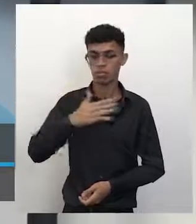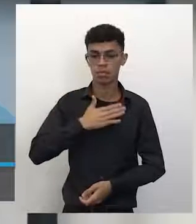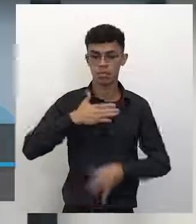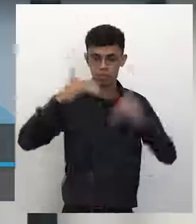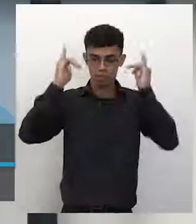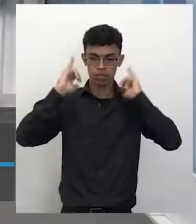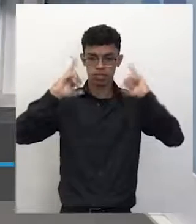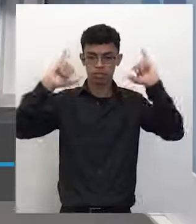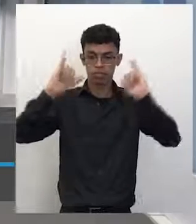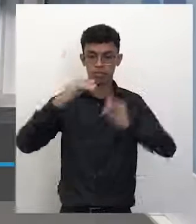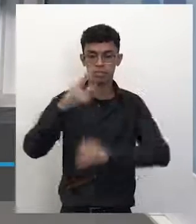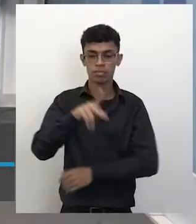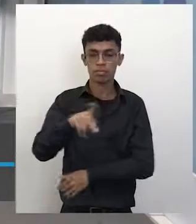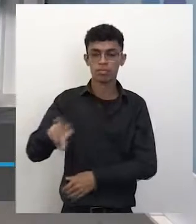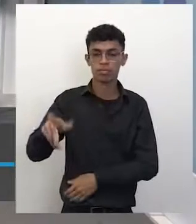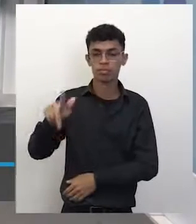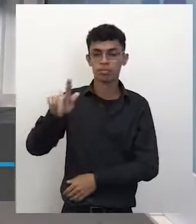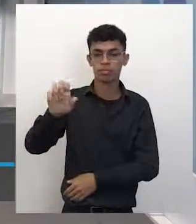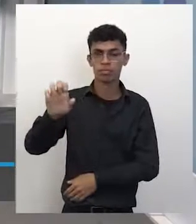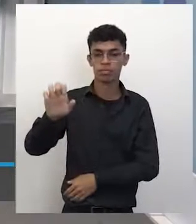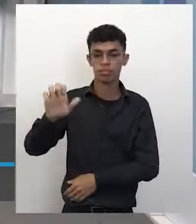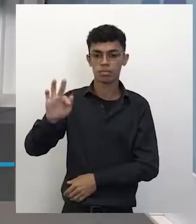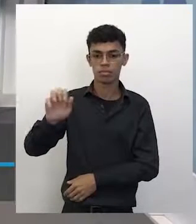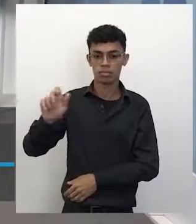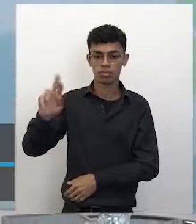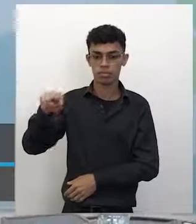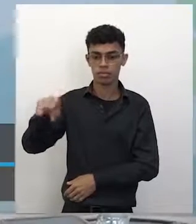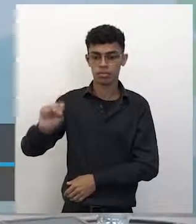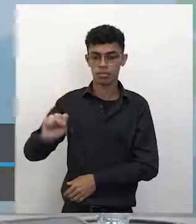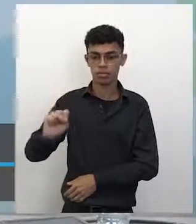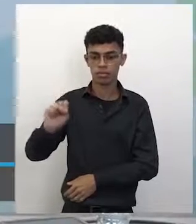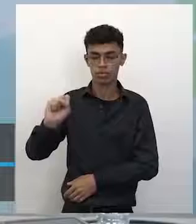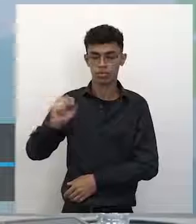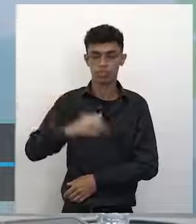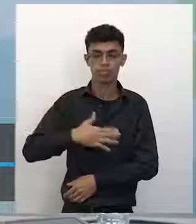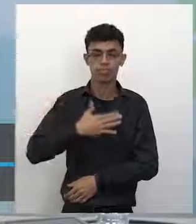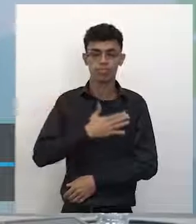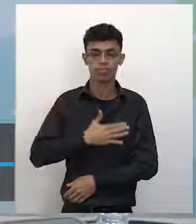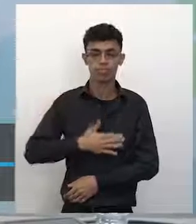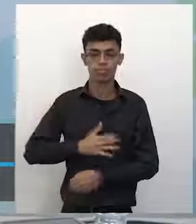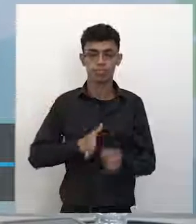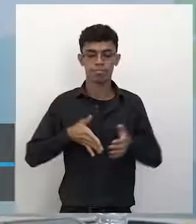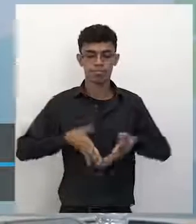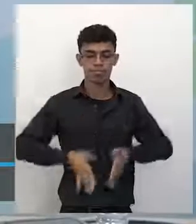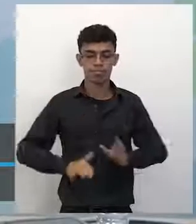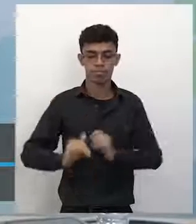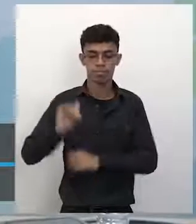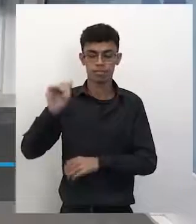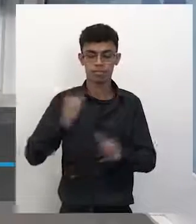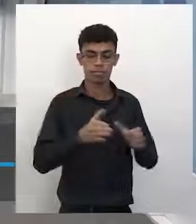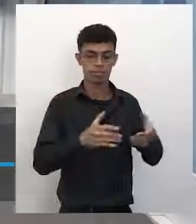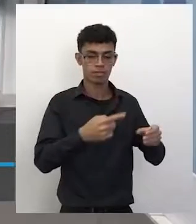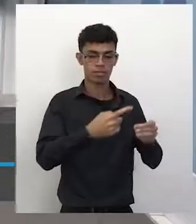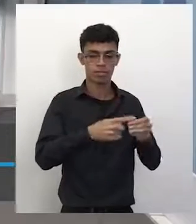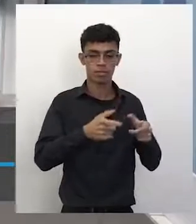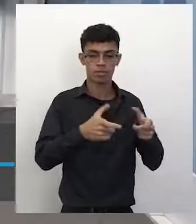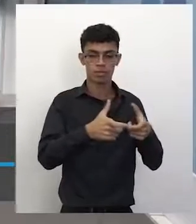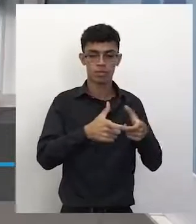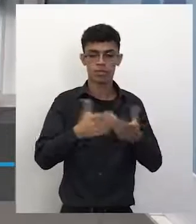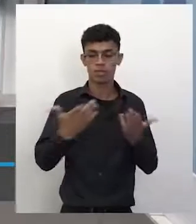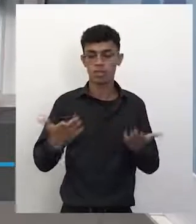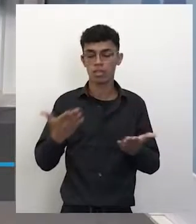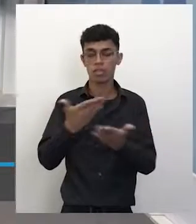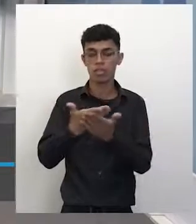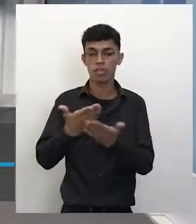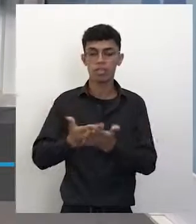forte. Professor Jefferson diz aqui, me identifico com o frevo por ter nascido no Nordeste, tenho isso na veia. Isso aí, professor. Bom, turma,